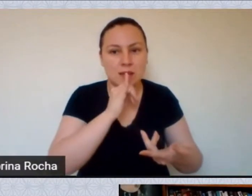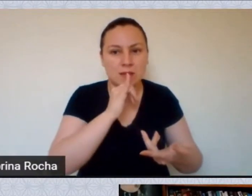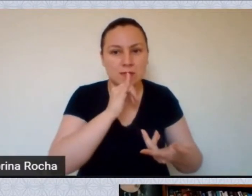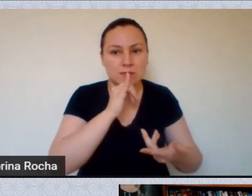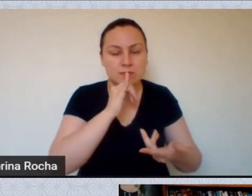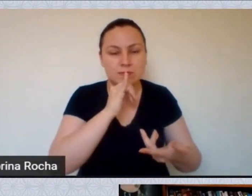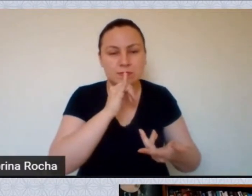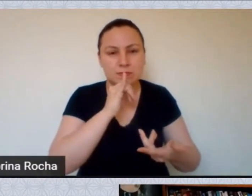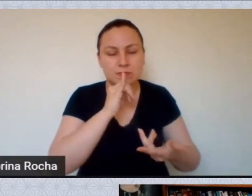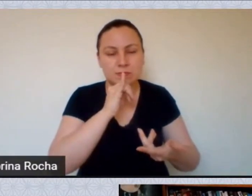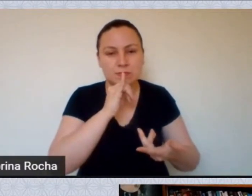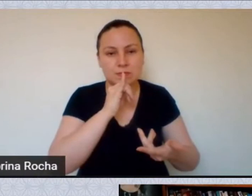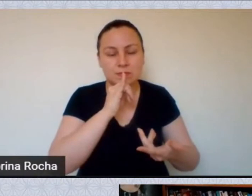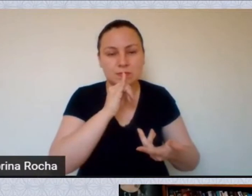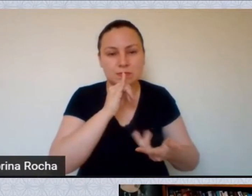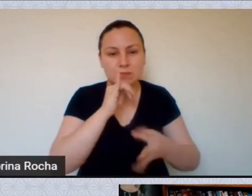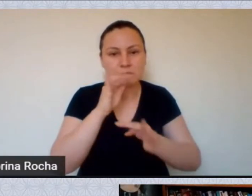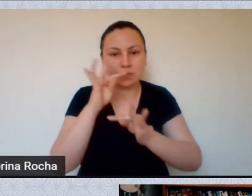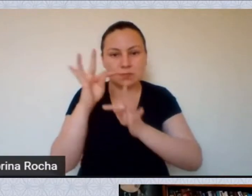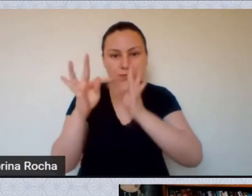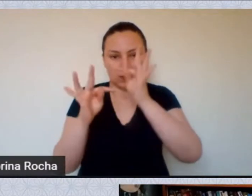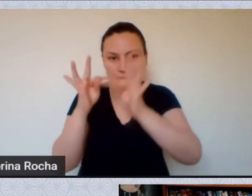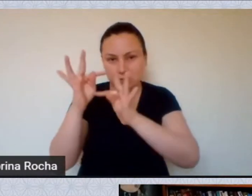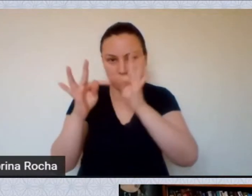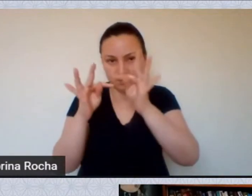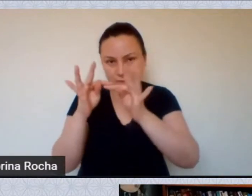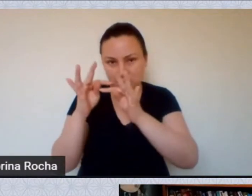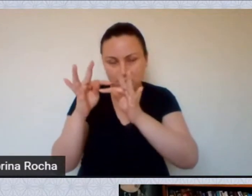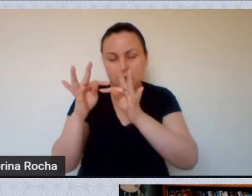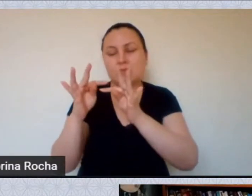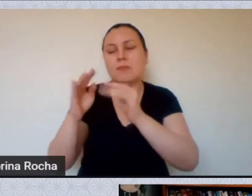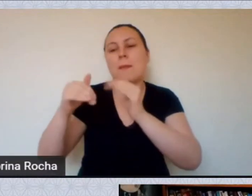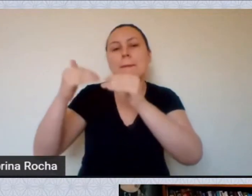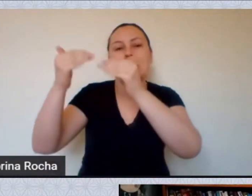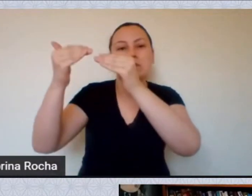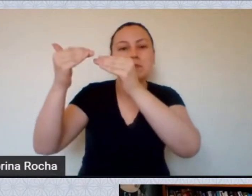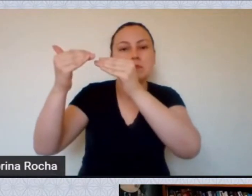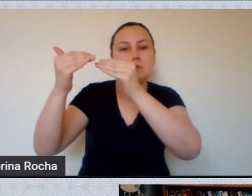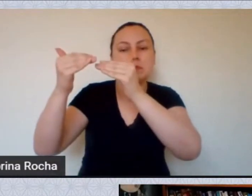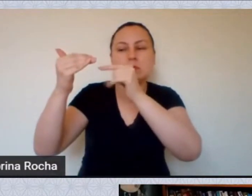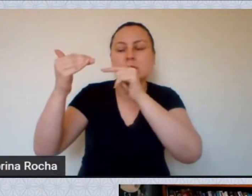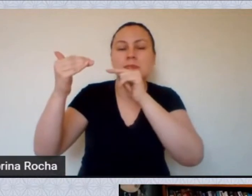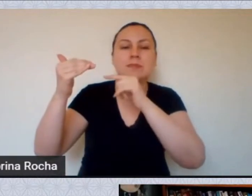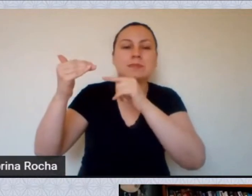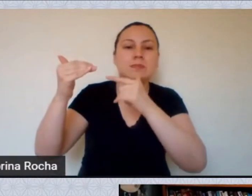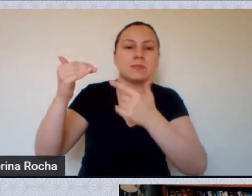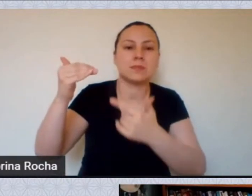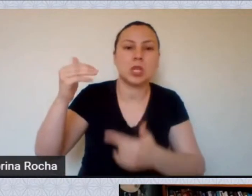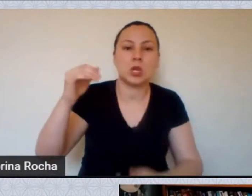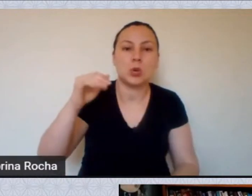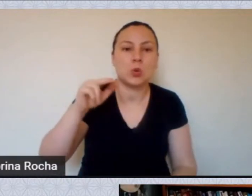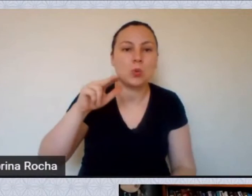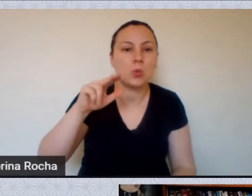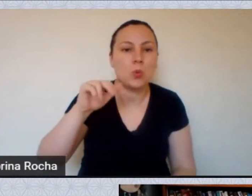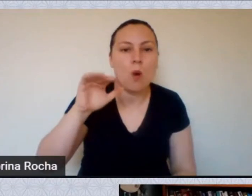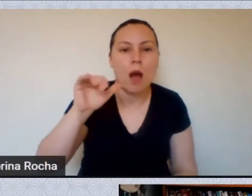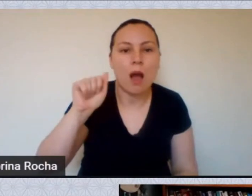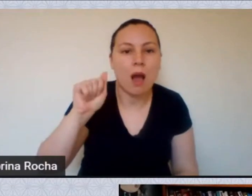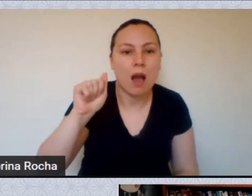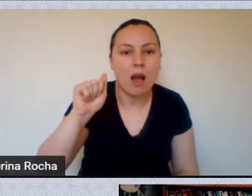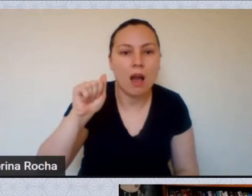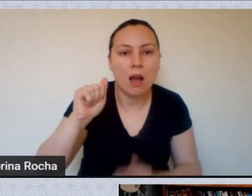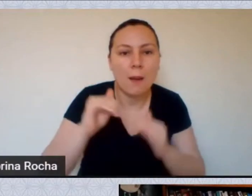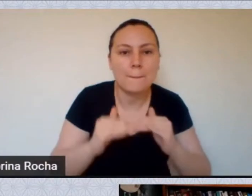teve tecnológicos nunca vão nos colocar acima do que a